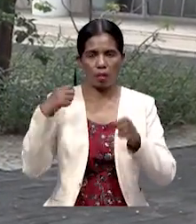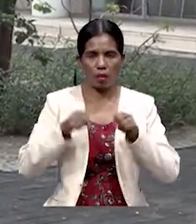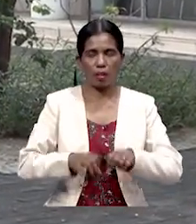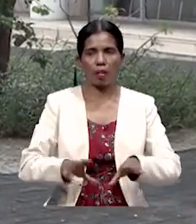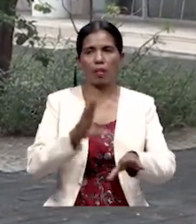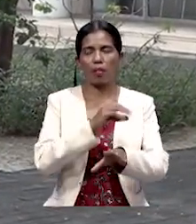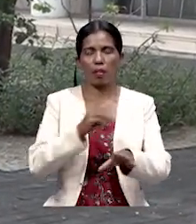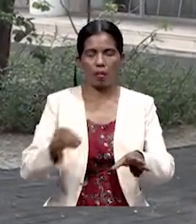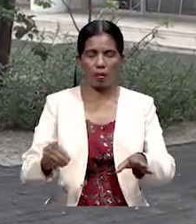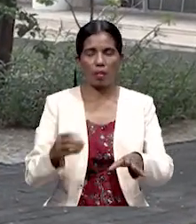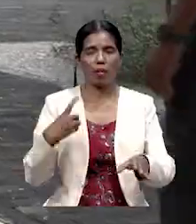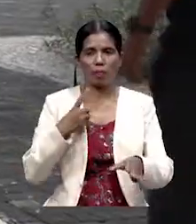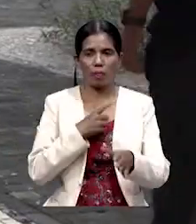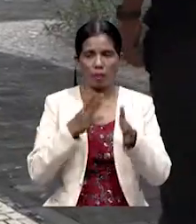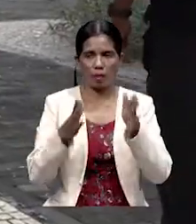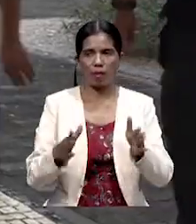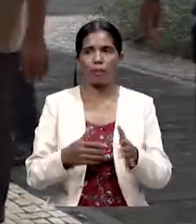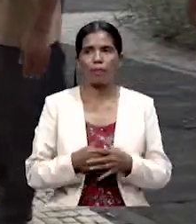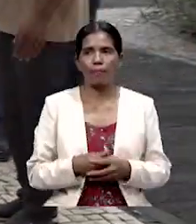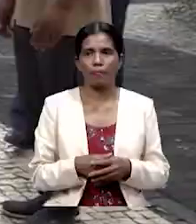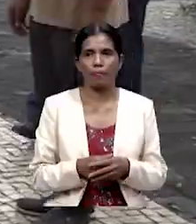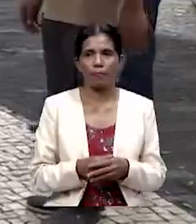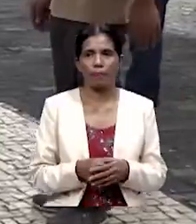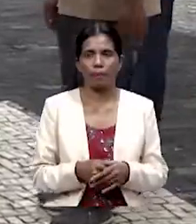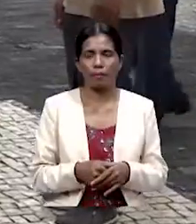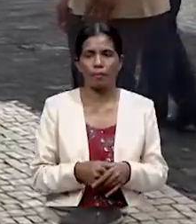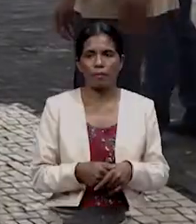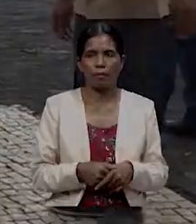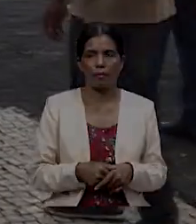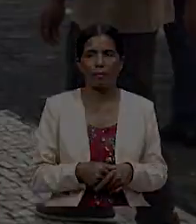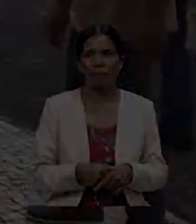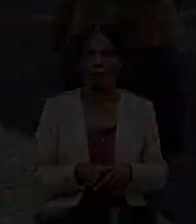funcionário CIRA. Leopoldina de Carvalho, Dilma Suzetti, GMN.